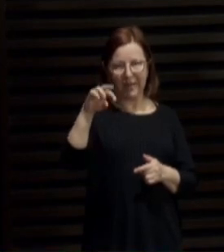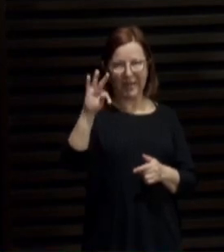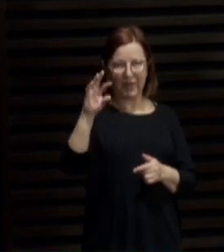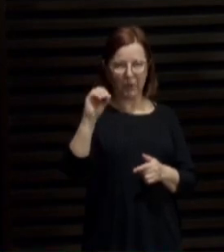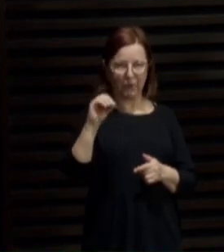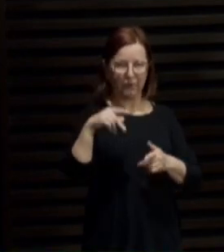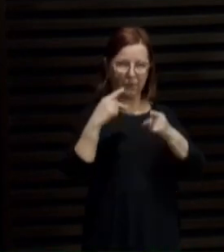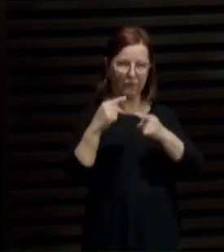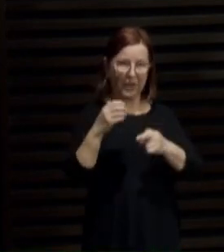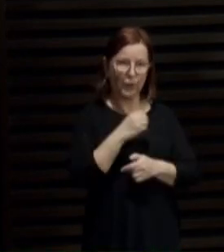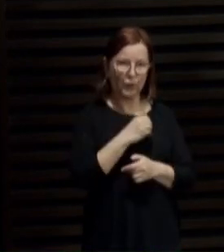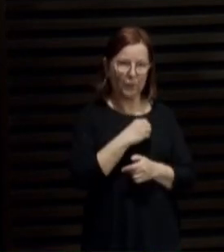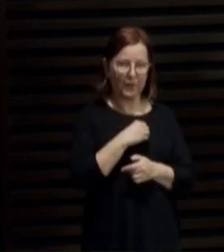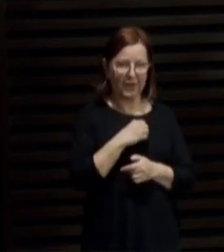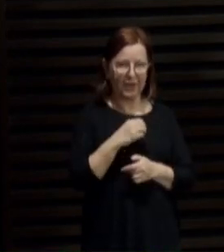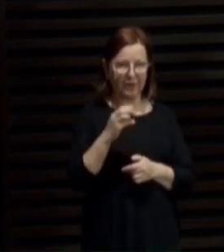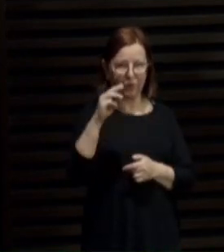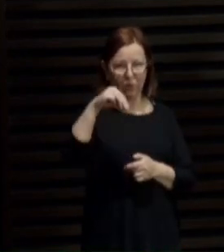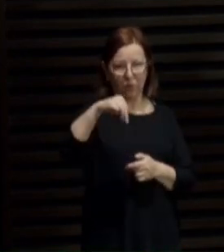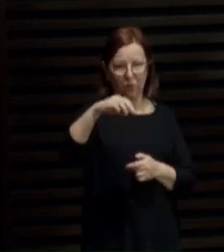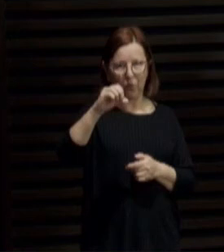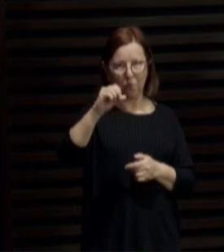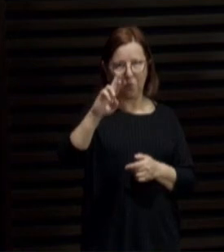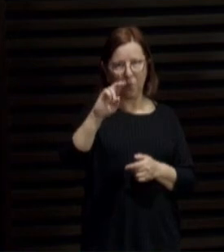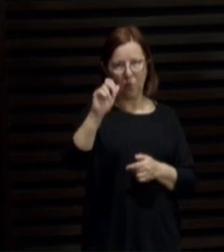está dizendo que se